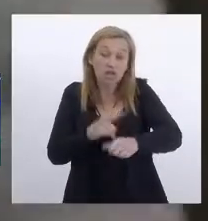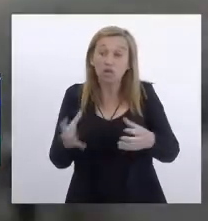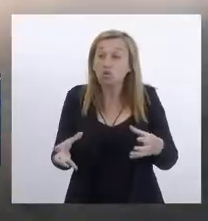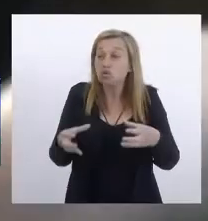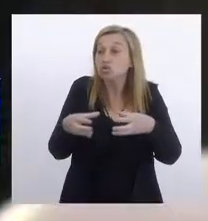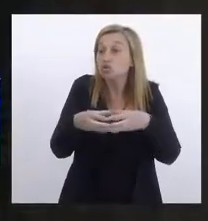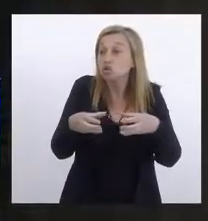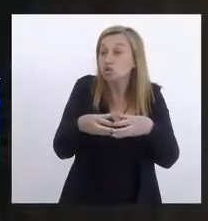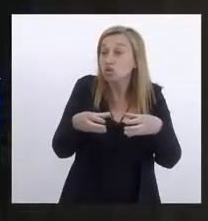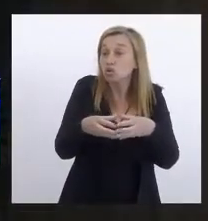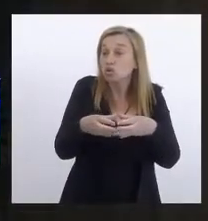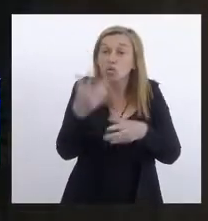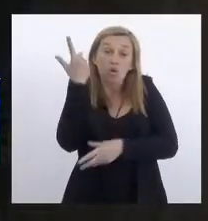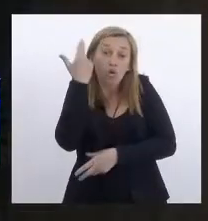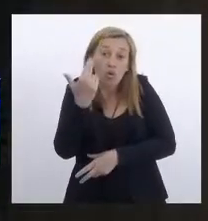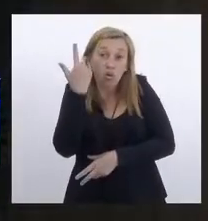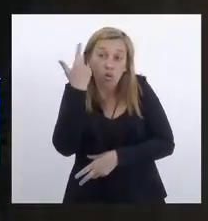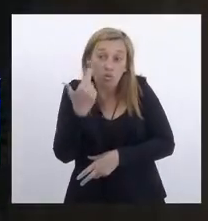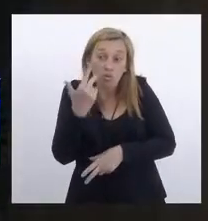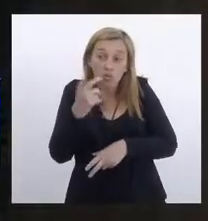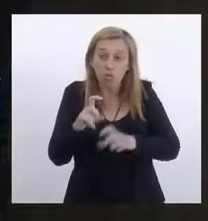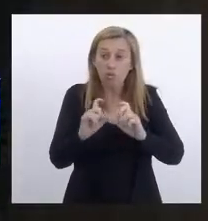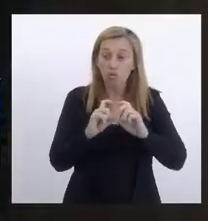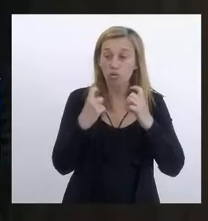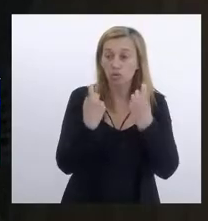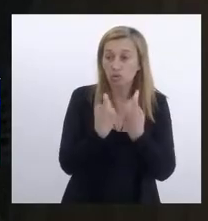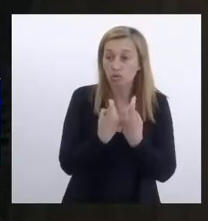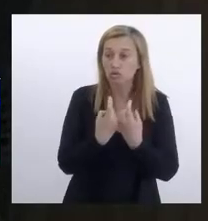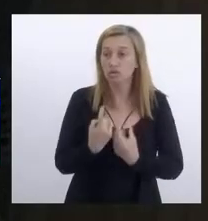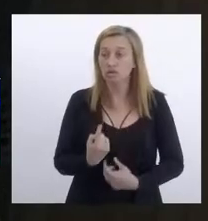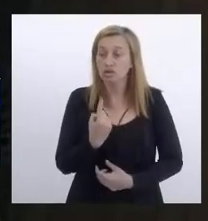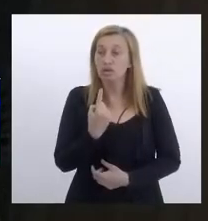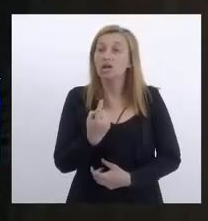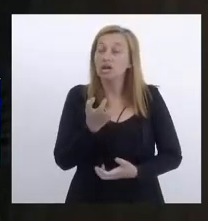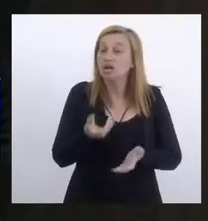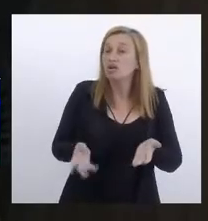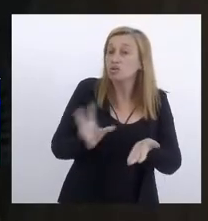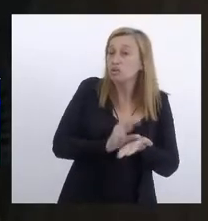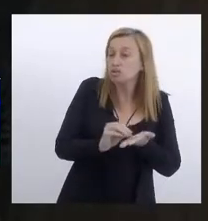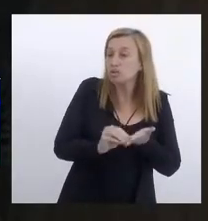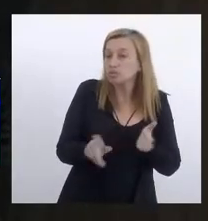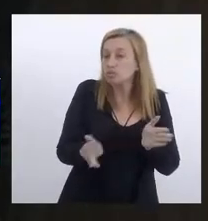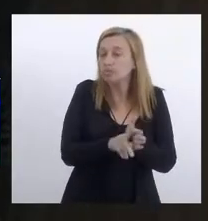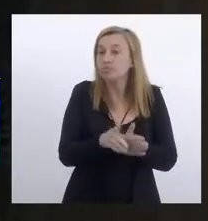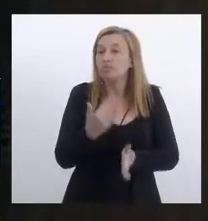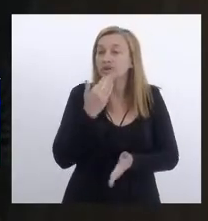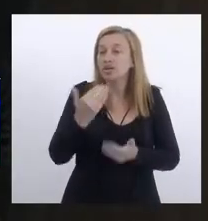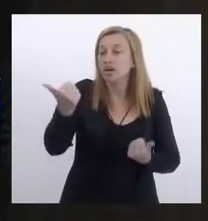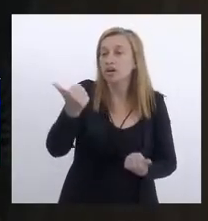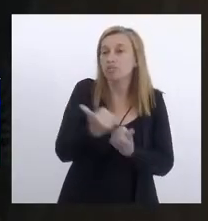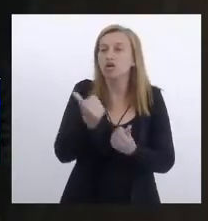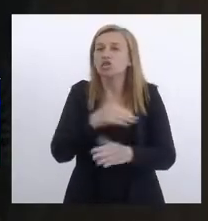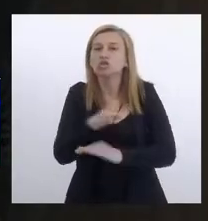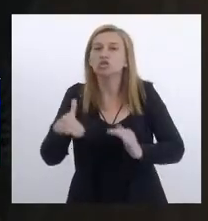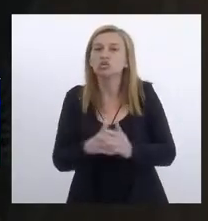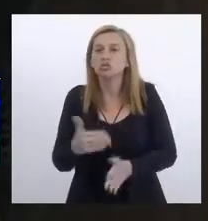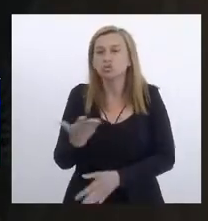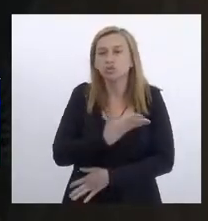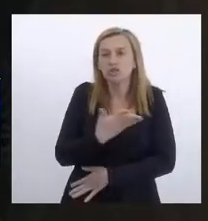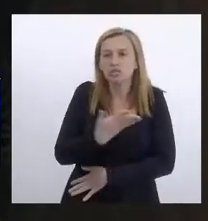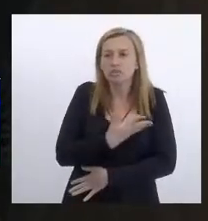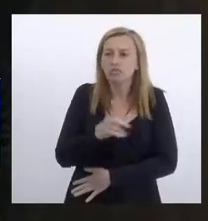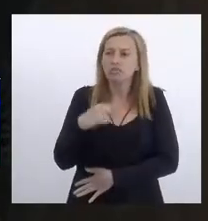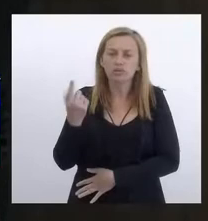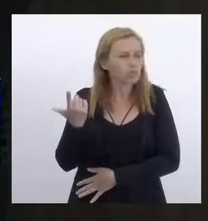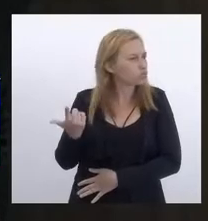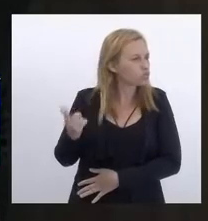coletivo comum unissex. Então, gostaria que o senhor colocasse esse projeto em pauta, pediria o apoio de todos os meus pares para que nós